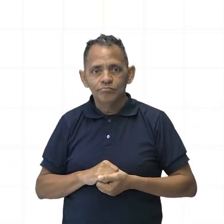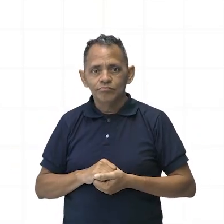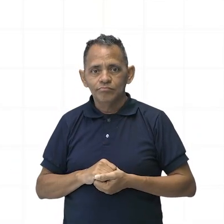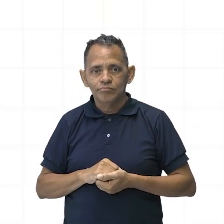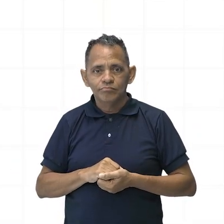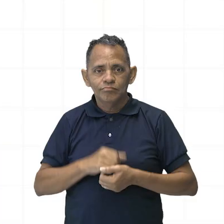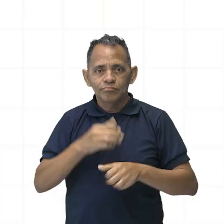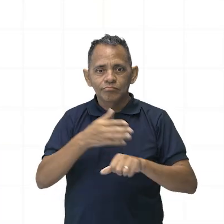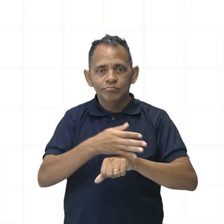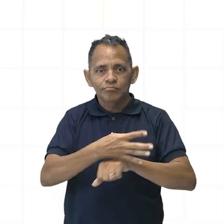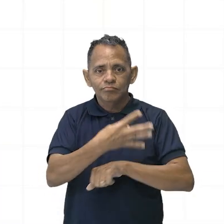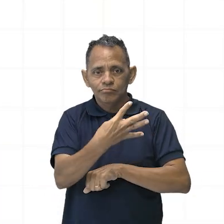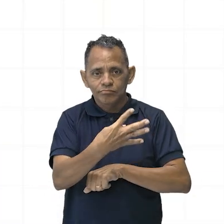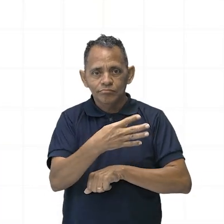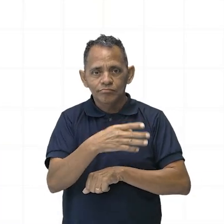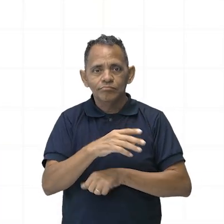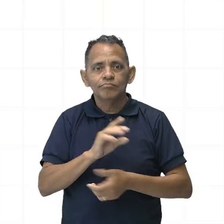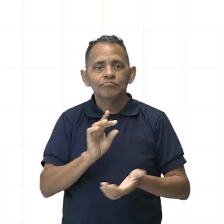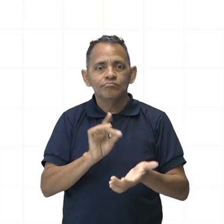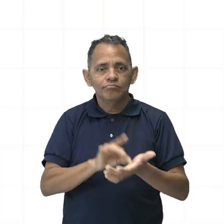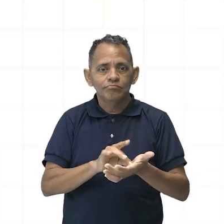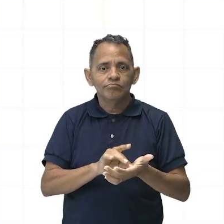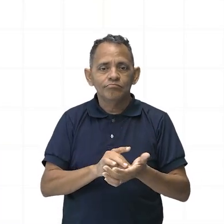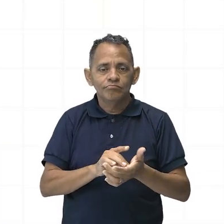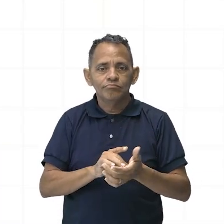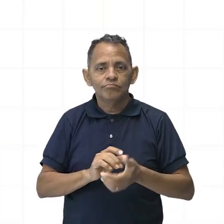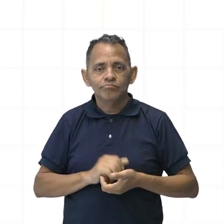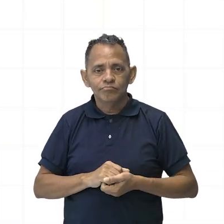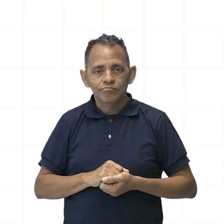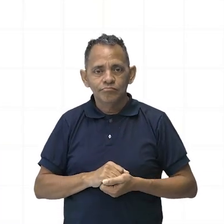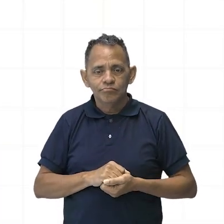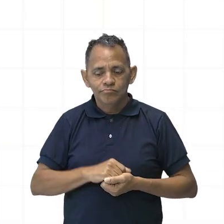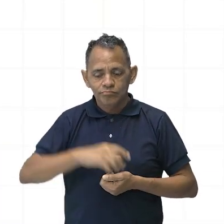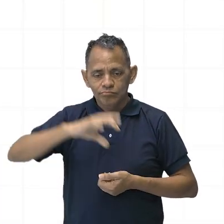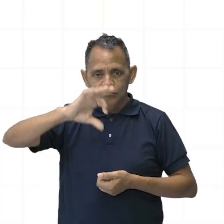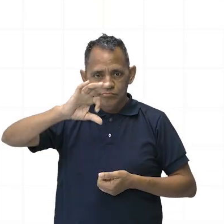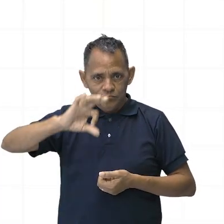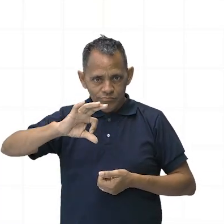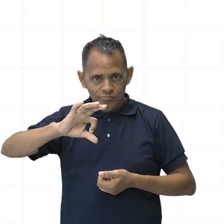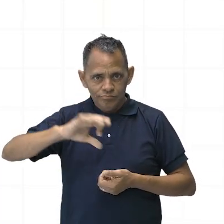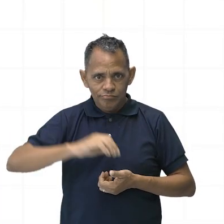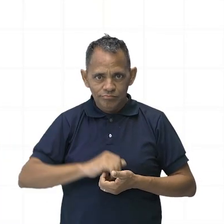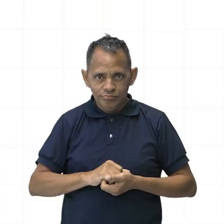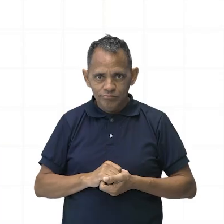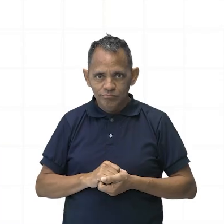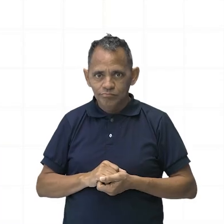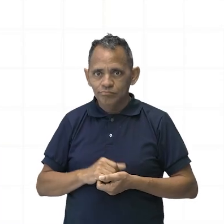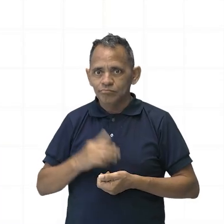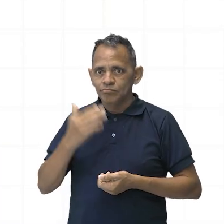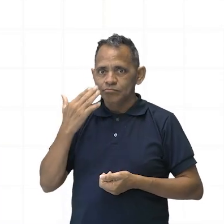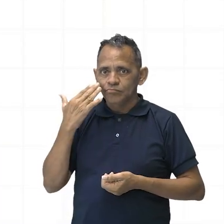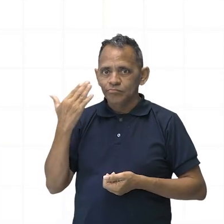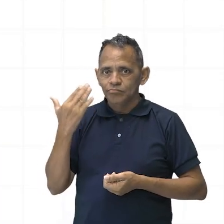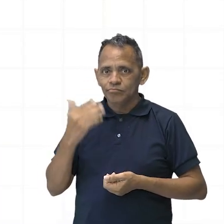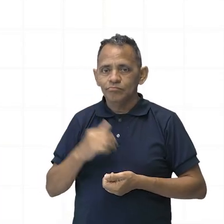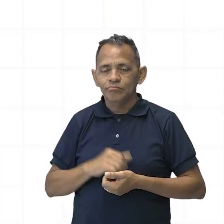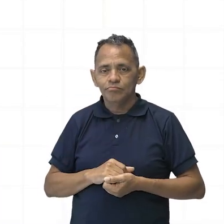primeira frequência vai 4. Então, está exatamente na linha 4. A segunda, o 9. Aqui, como está no par,